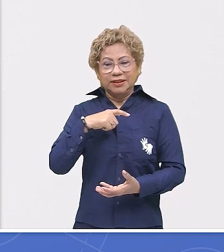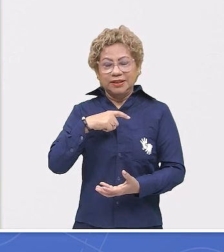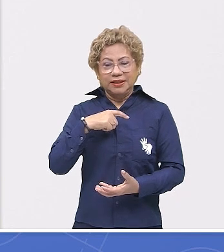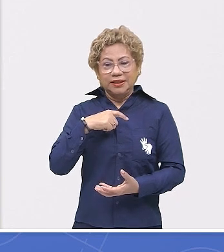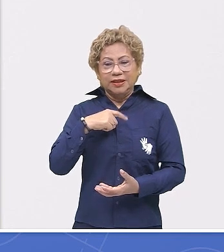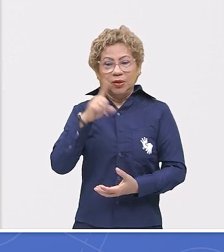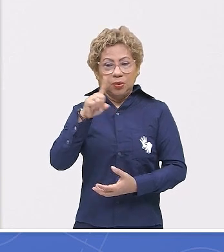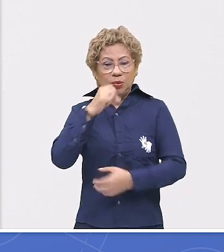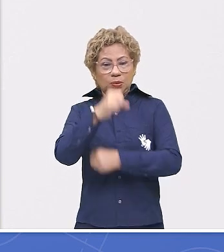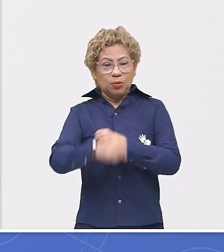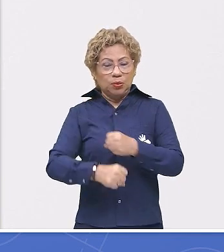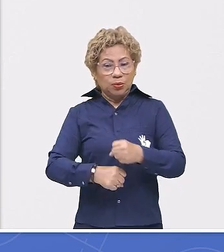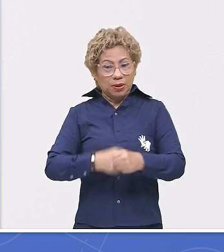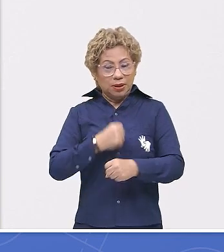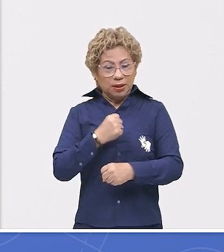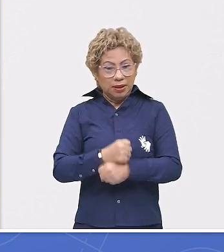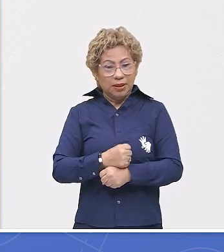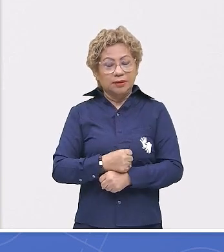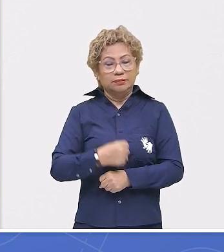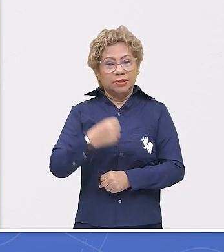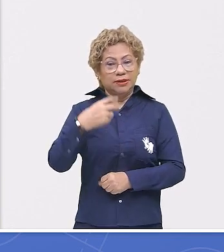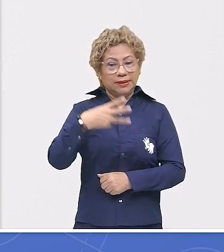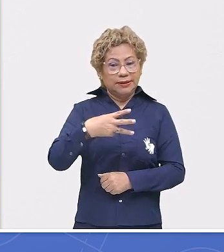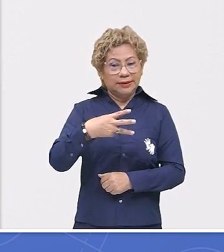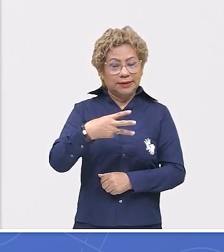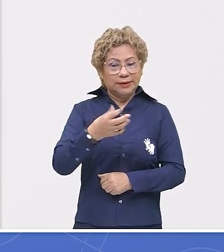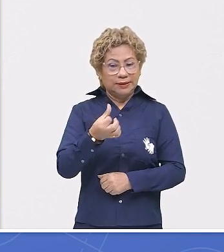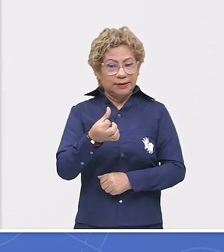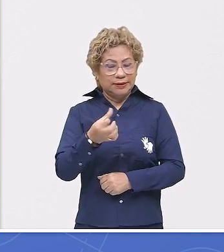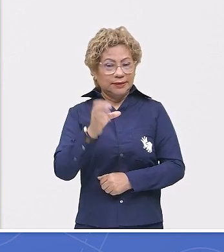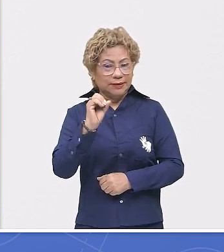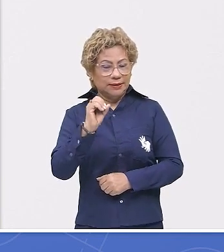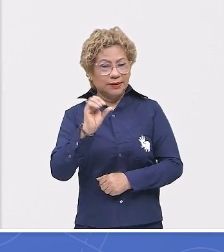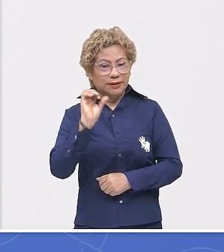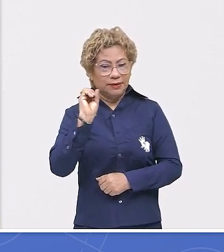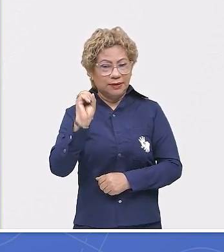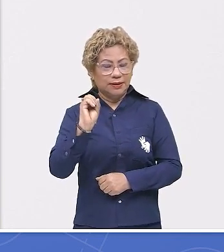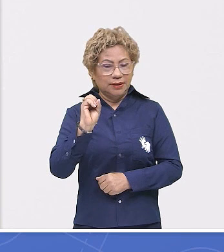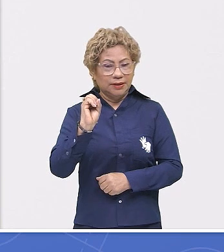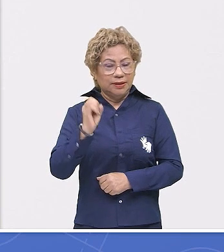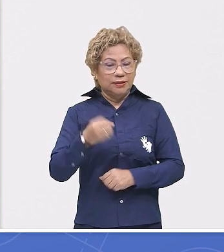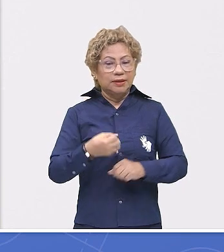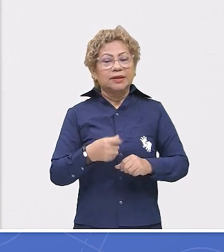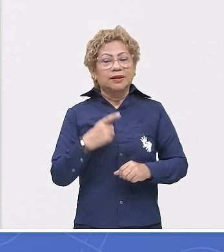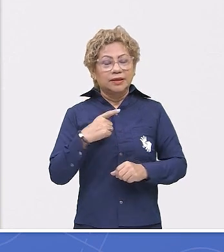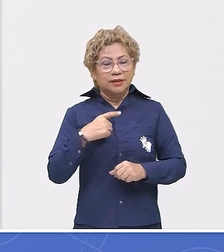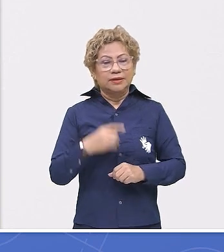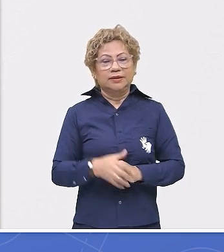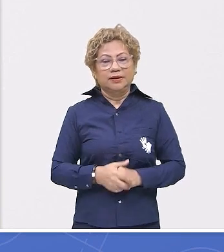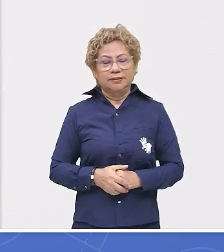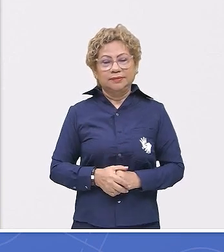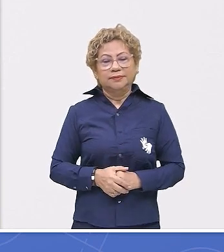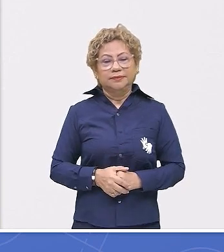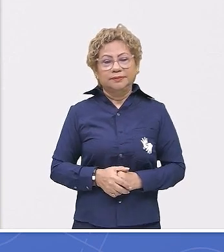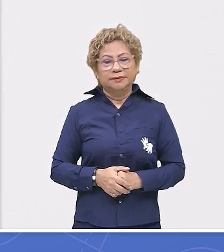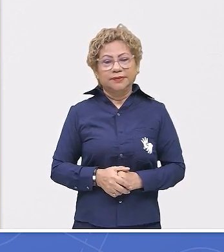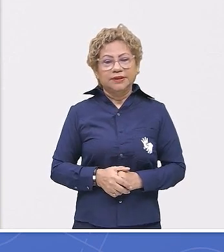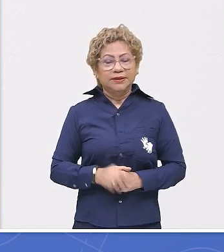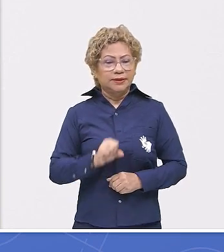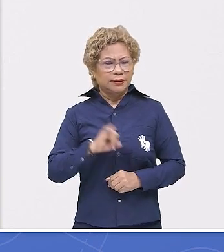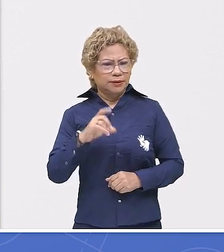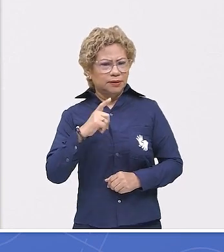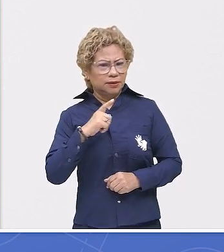360 graus de distância, tá? Isso aqui não é temperatura, é graus aí de distância. Então, se eu tenho 360